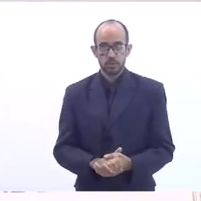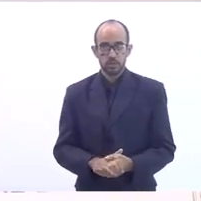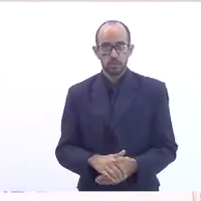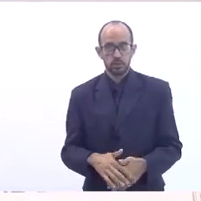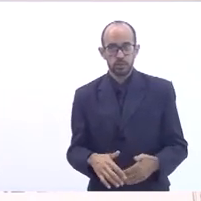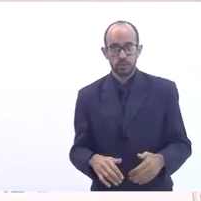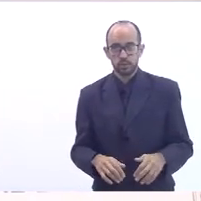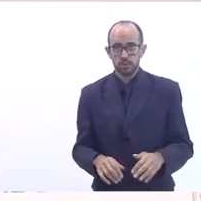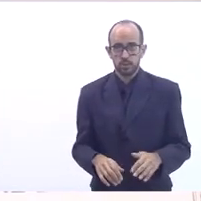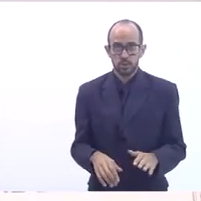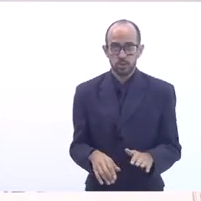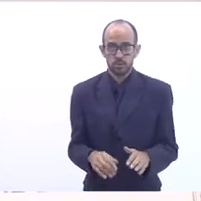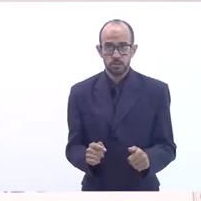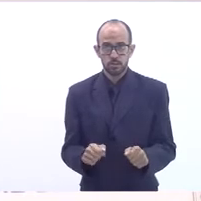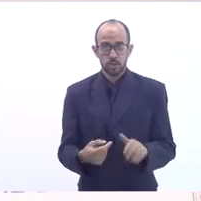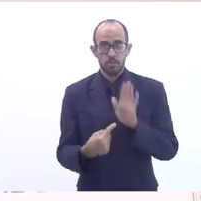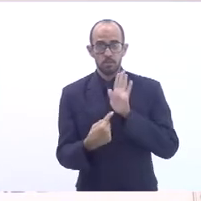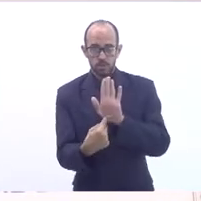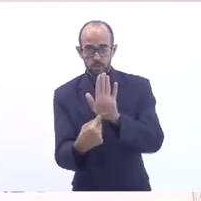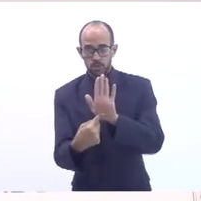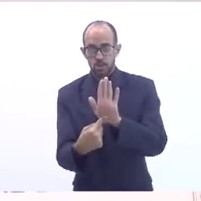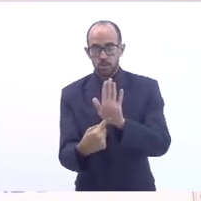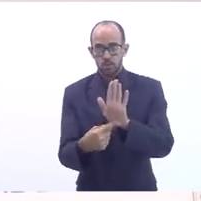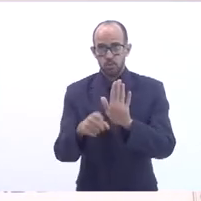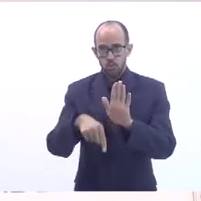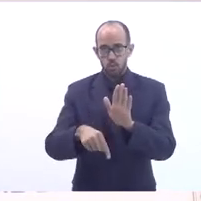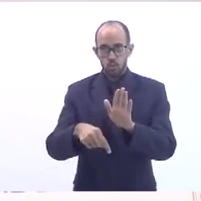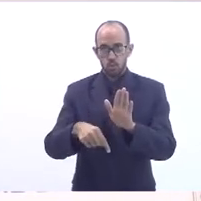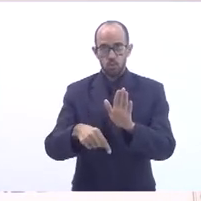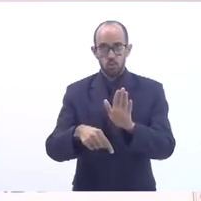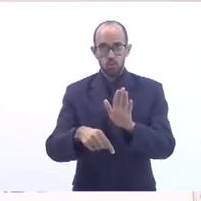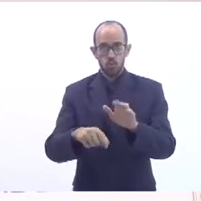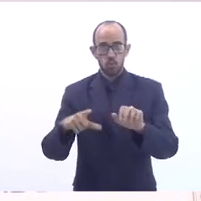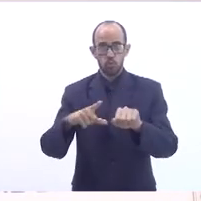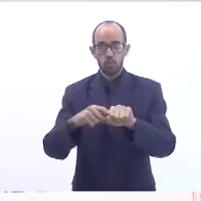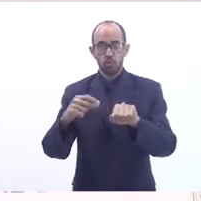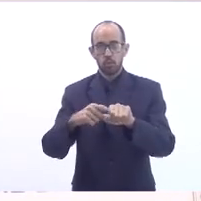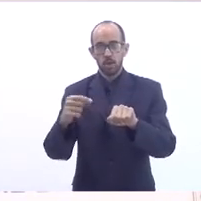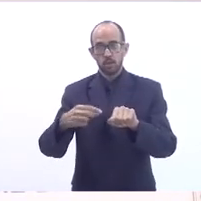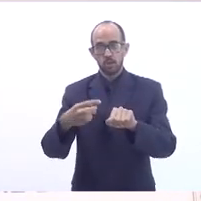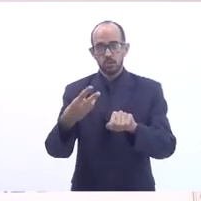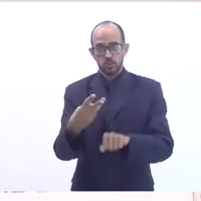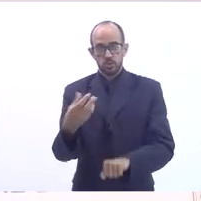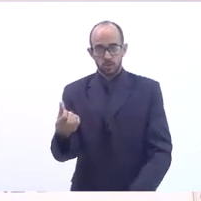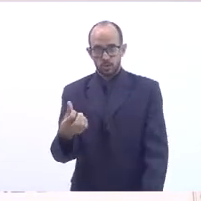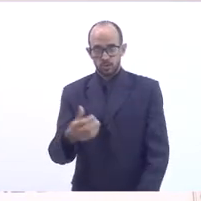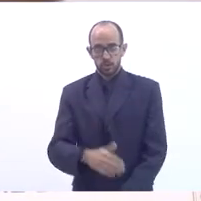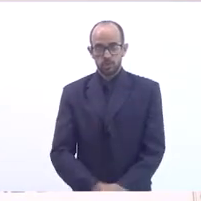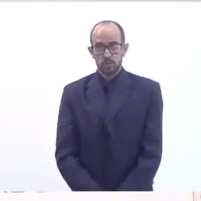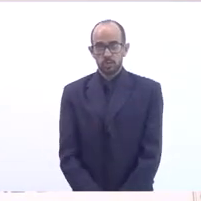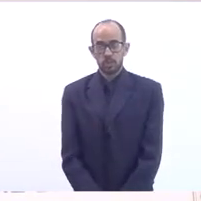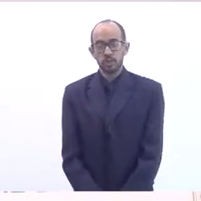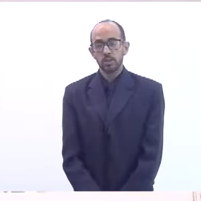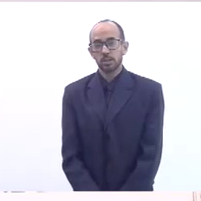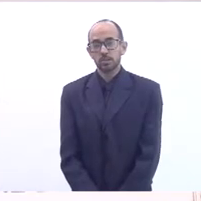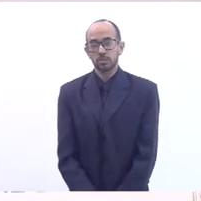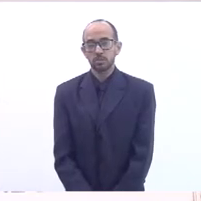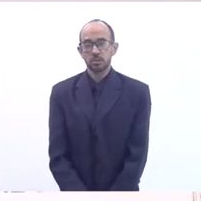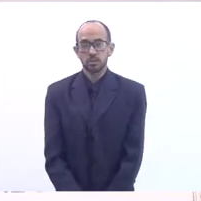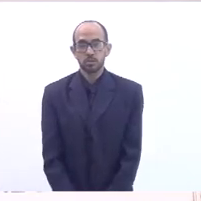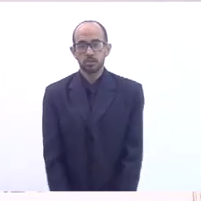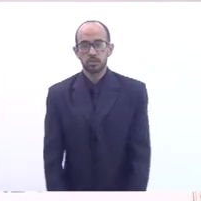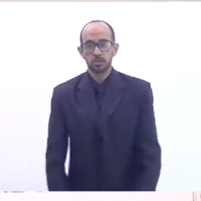a apresentar o inquérito do artigo 36 tô falando como crime autónomo eu tô falando como